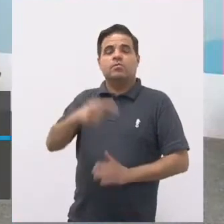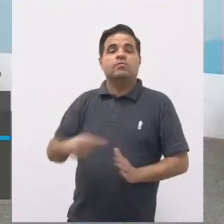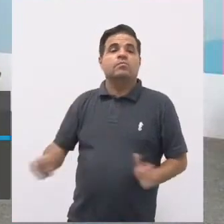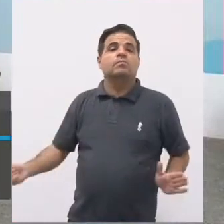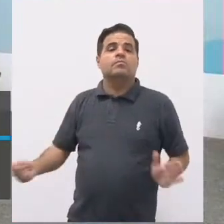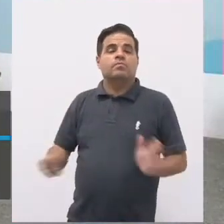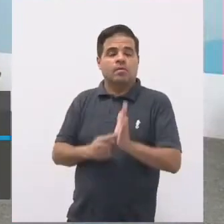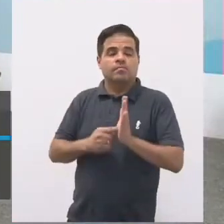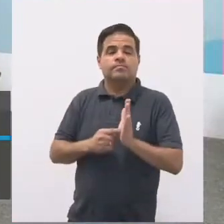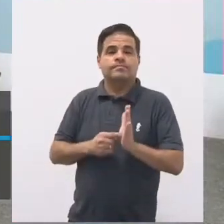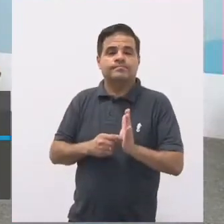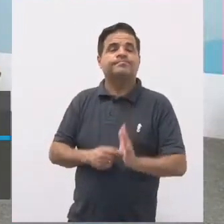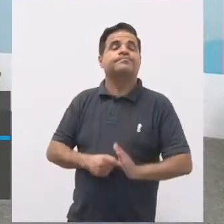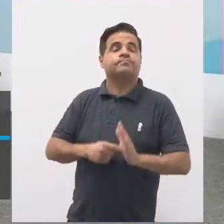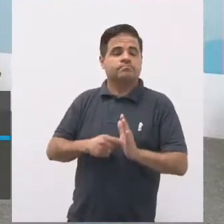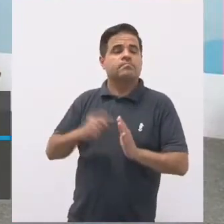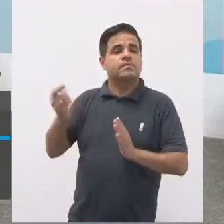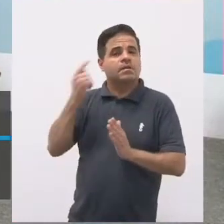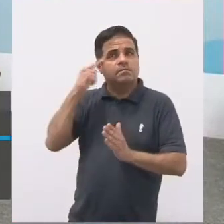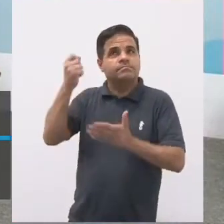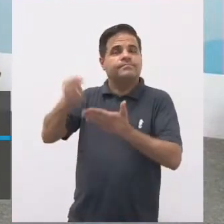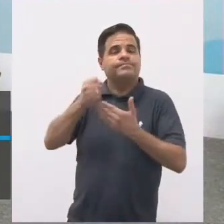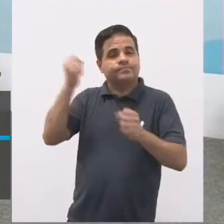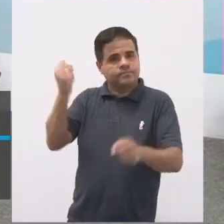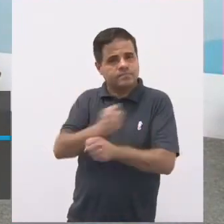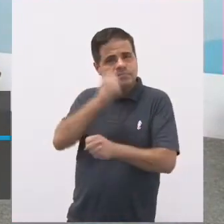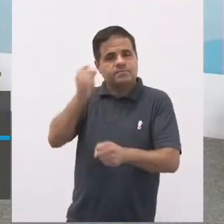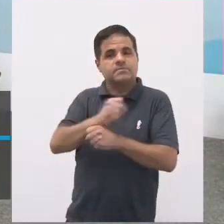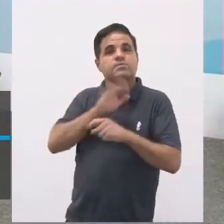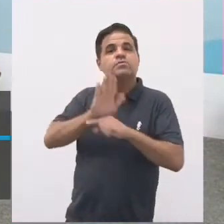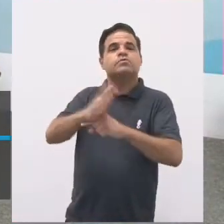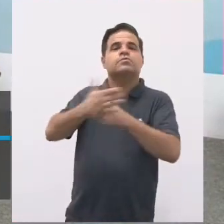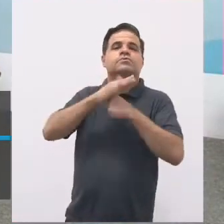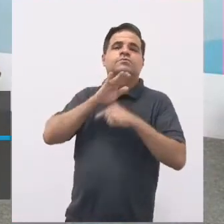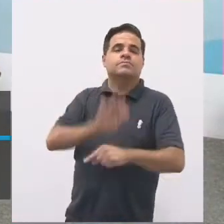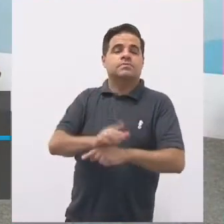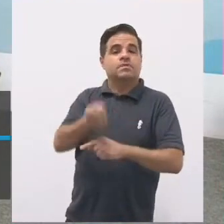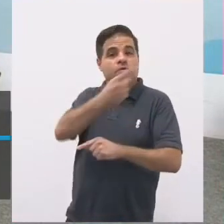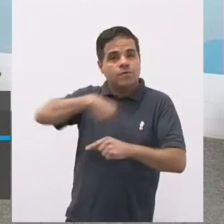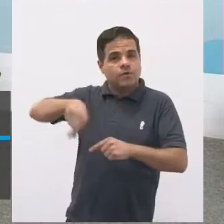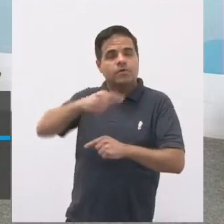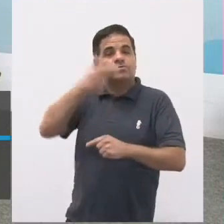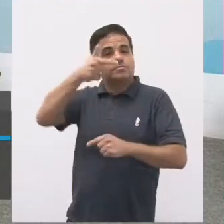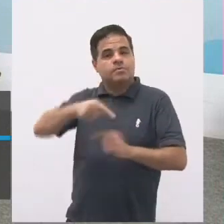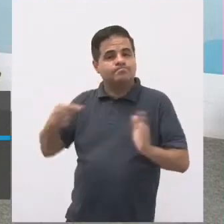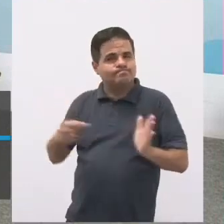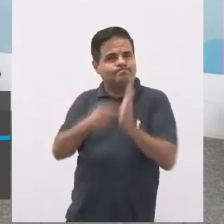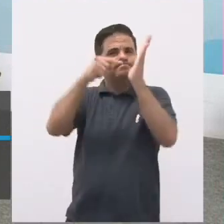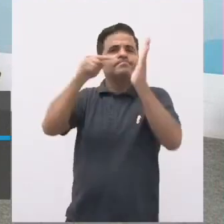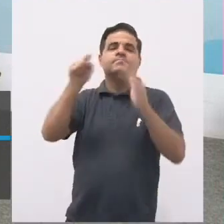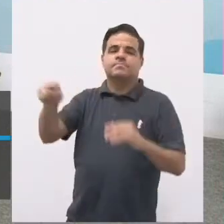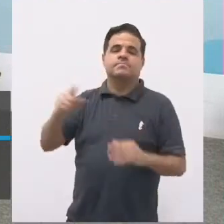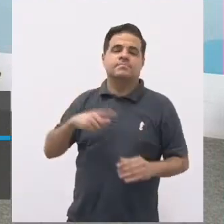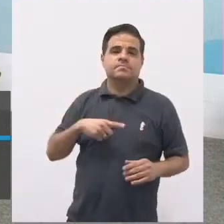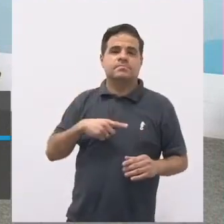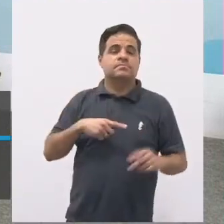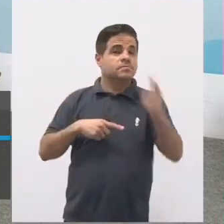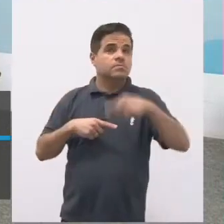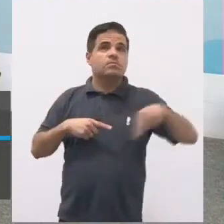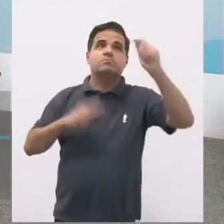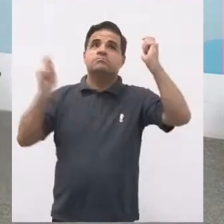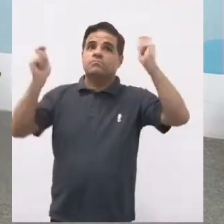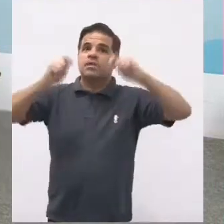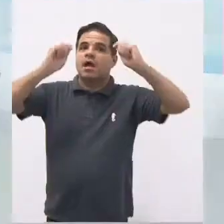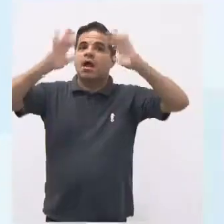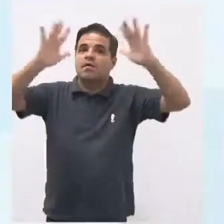né, Marcelo, que ela trouxe, que é a construção colaborativa, que é o nosso próximo ponto aqui, para a gente